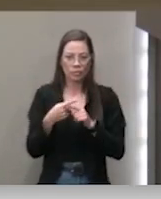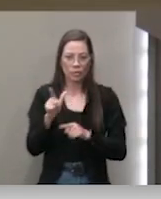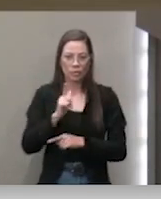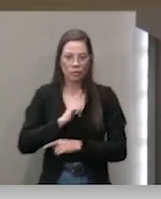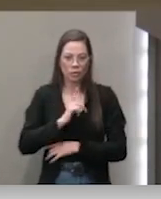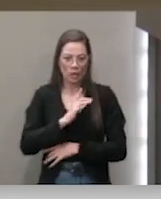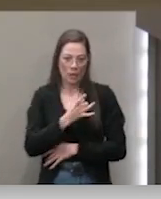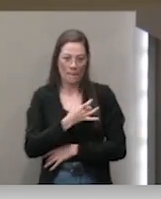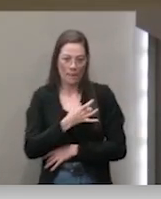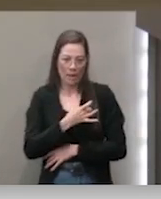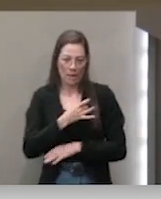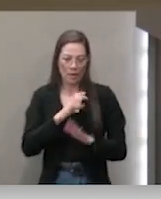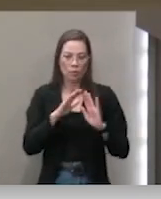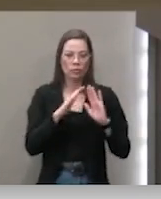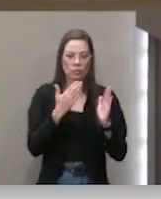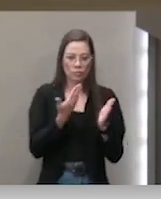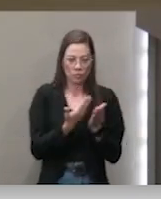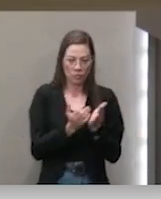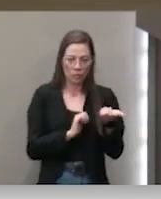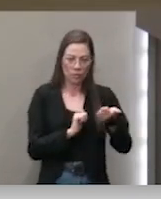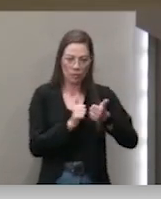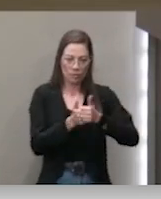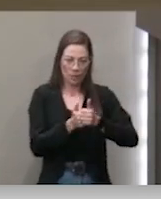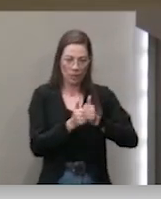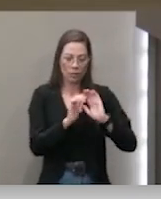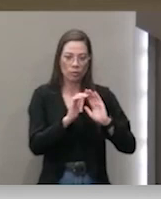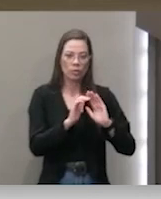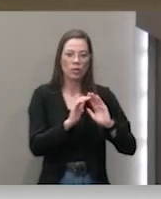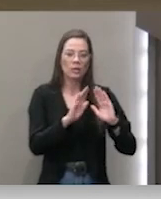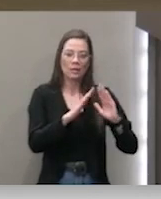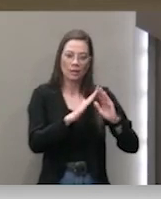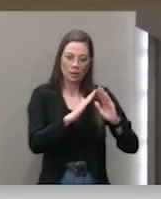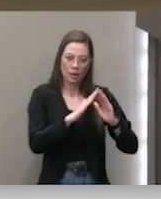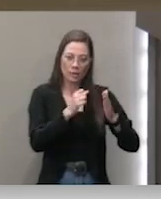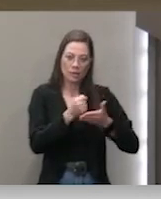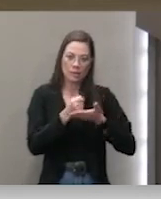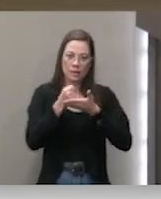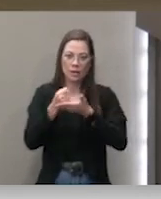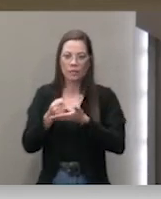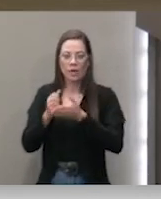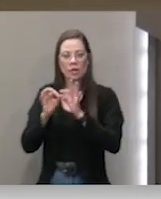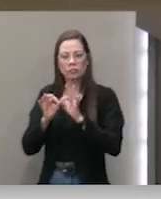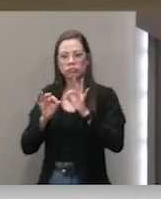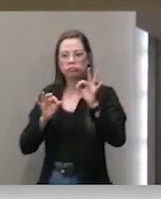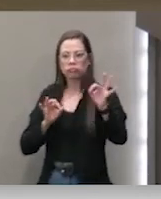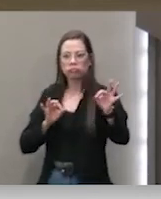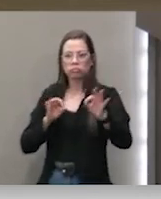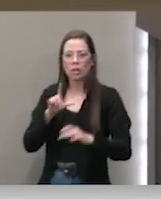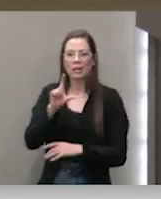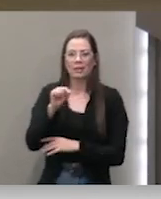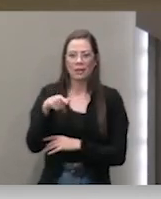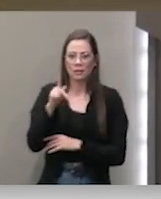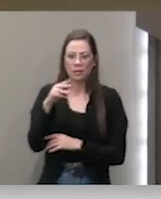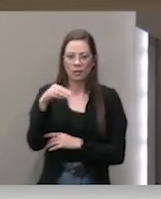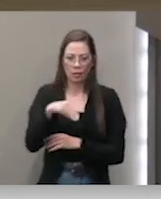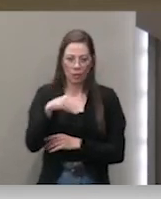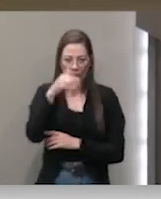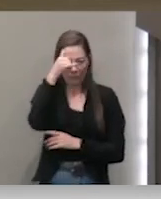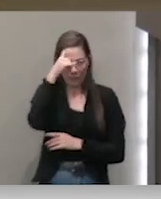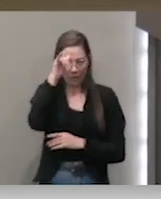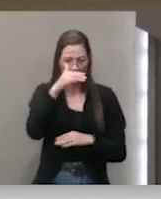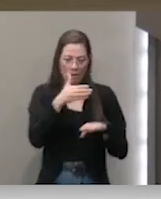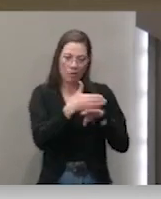escola cívico-militar, que era perto da casa dela. Então, ela levava a criança 10 quilômetros, vereador, para não colocar na